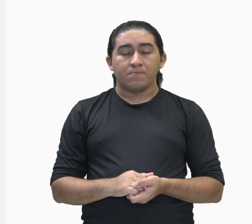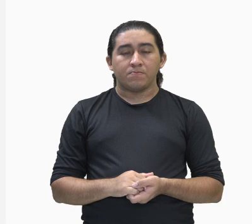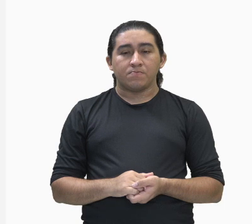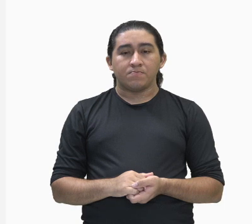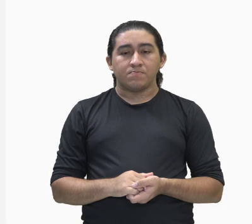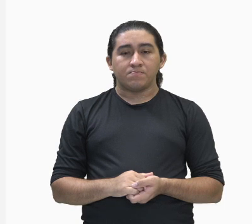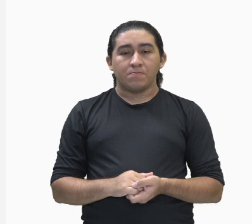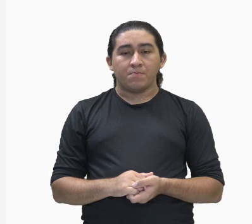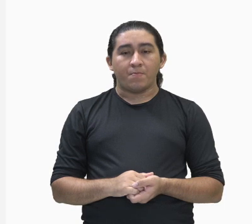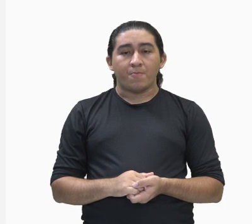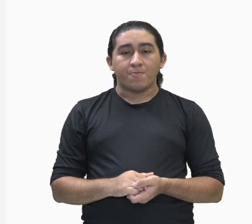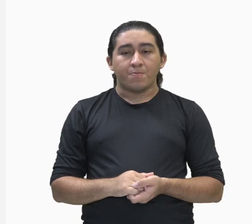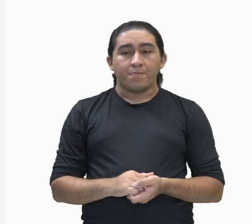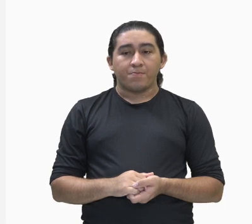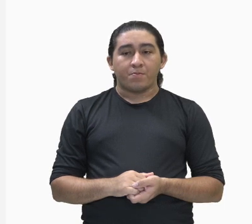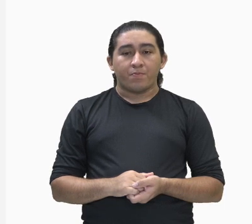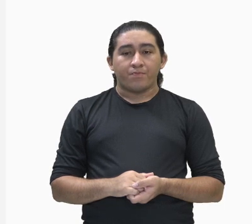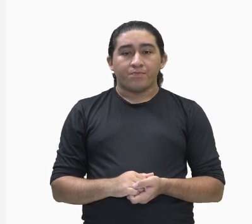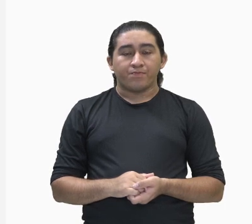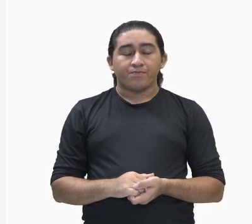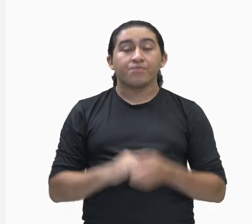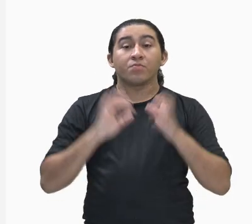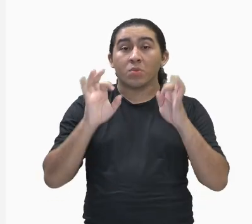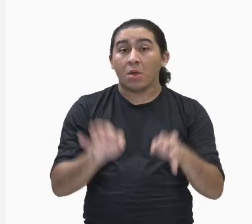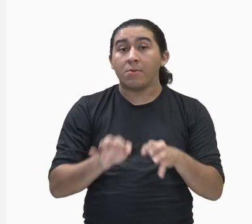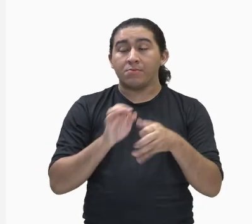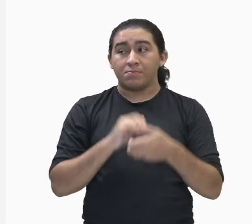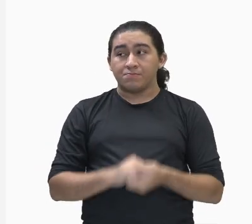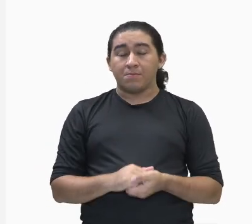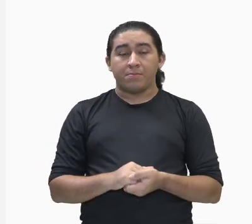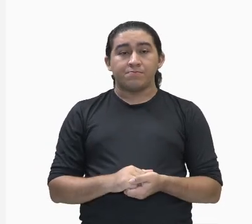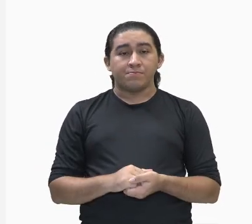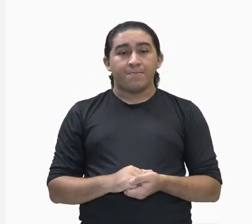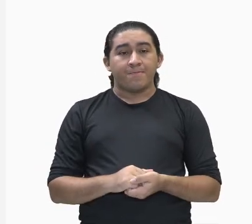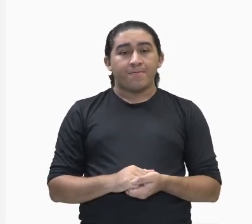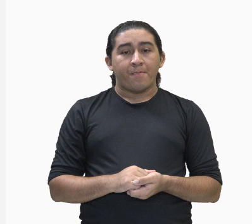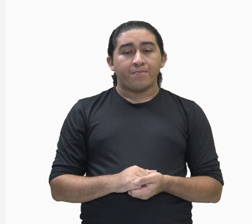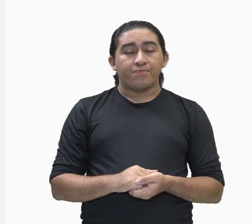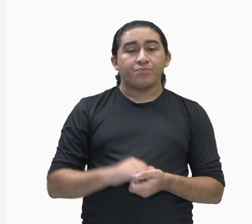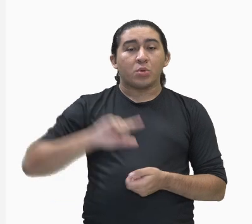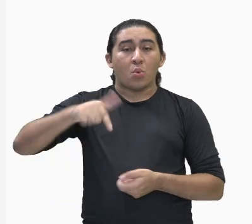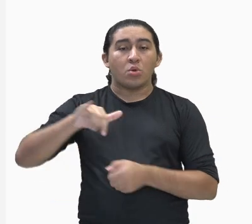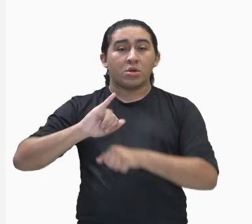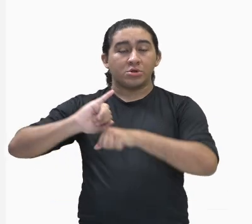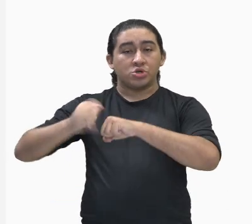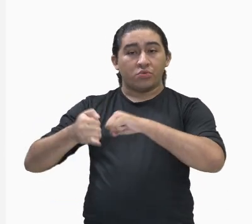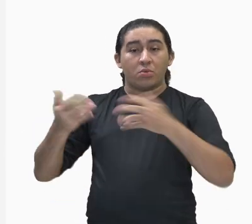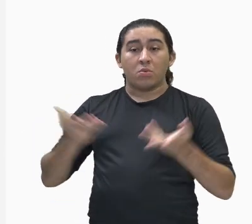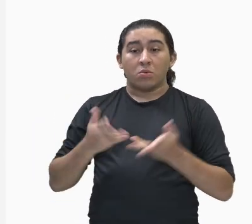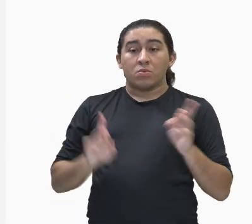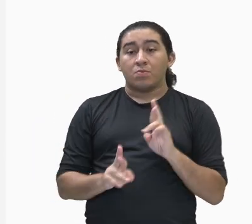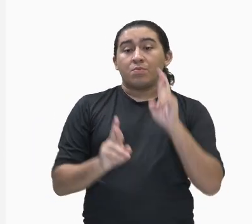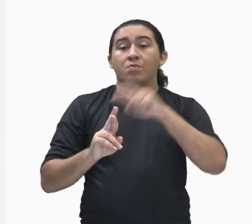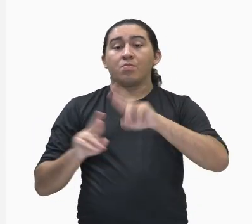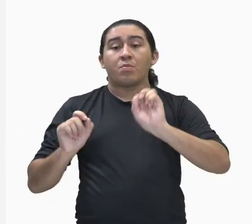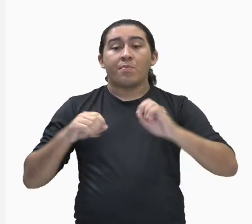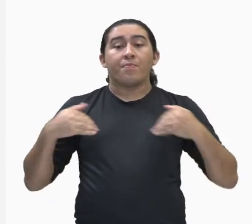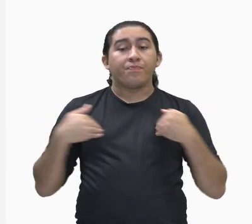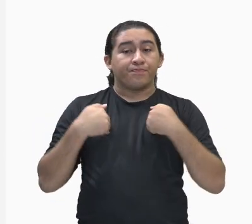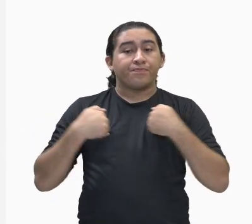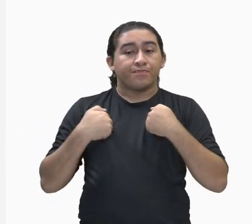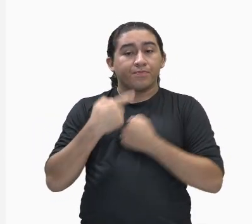ruim e desagradável, tá certo? Mais adjetivos, só que agora relacionado a animals. Vamos